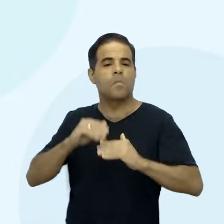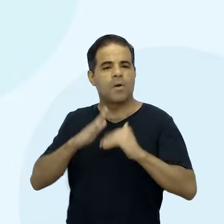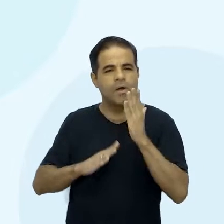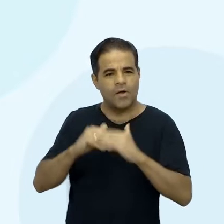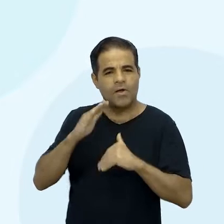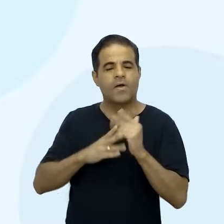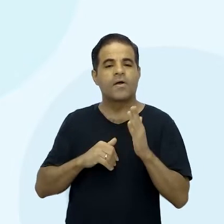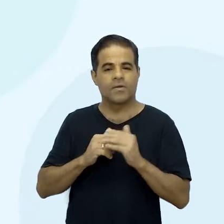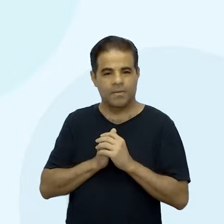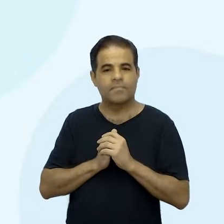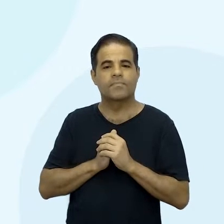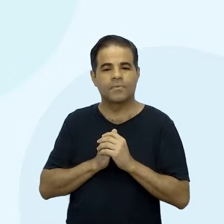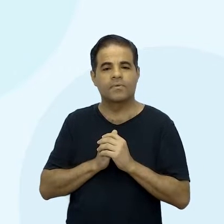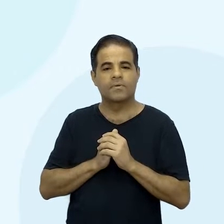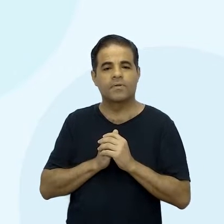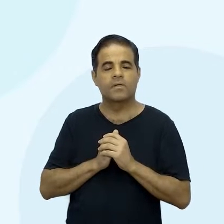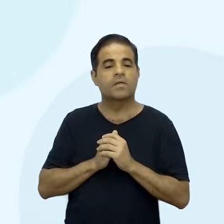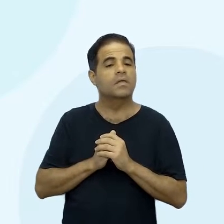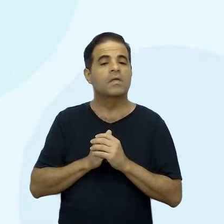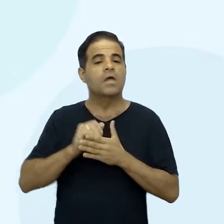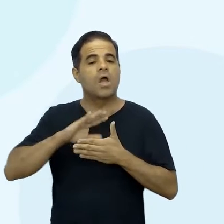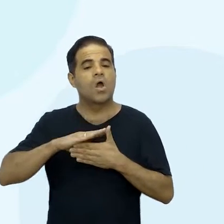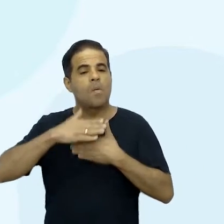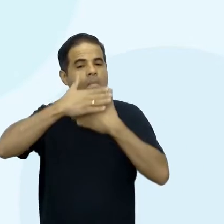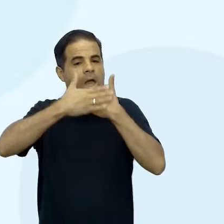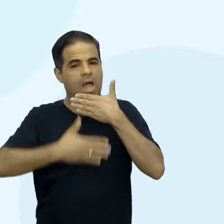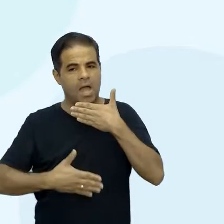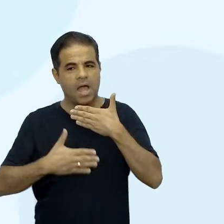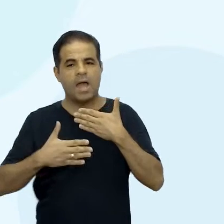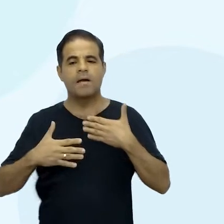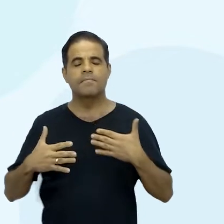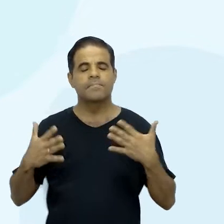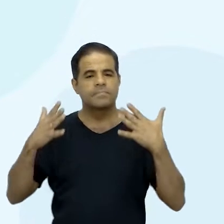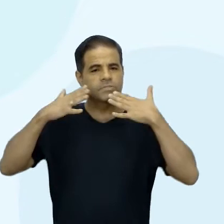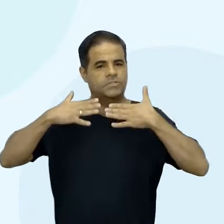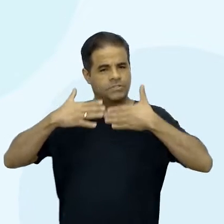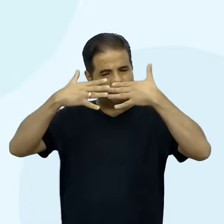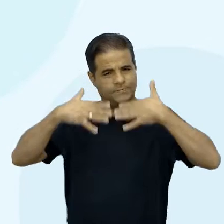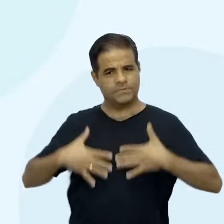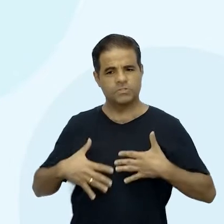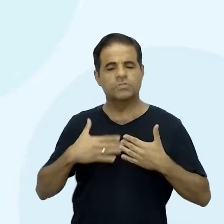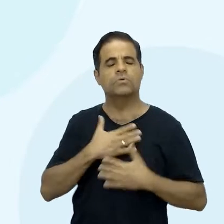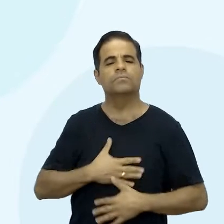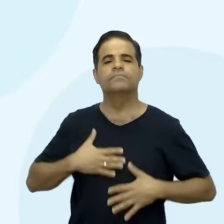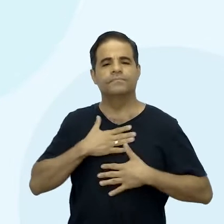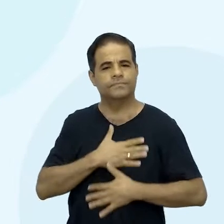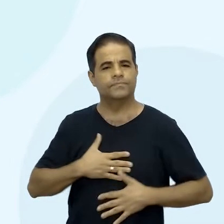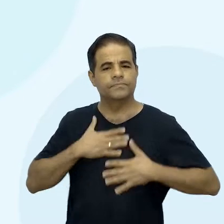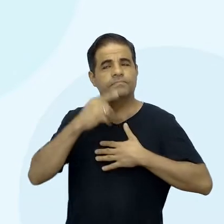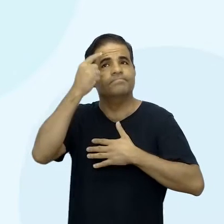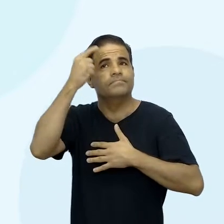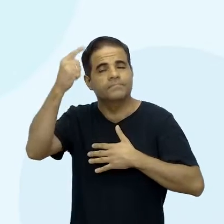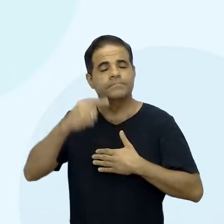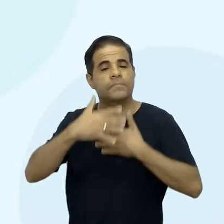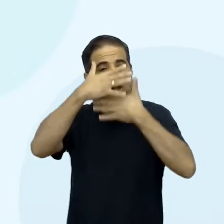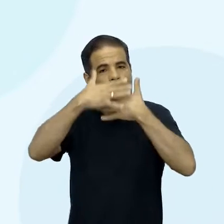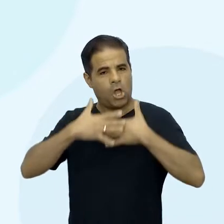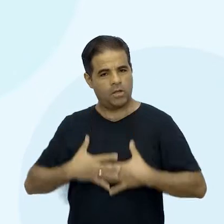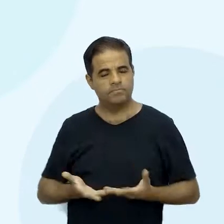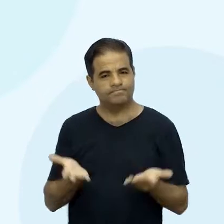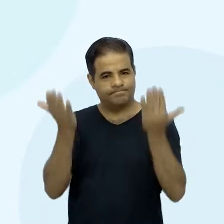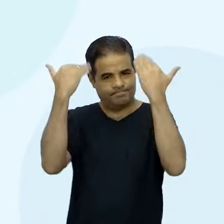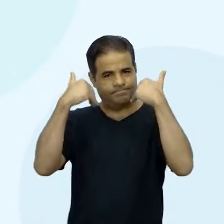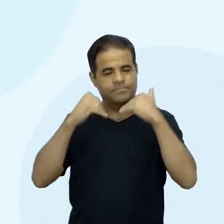chamada Parangolé, que é uma capa de vestir, que eu gosto muito de trabalhar com essa ideia de você vestir a obra